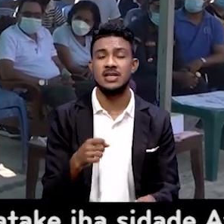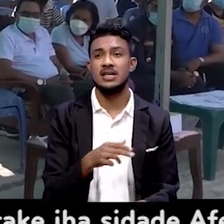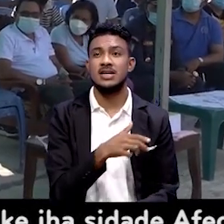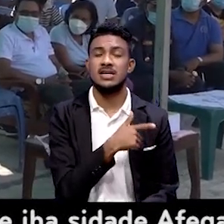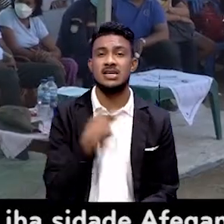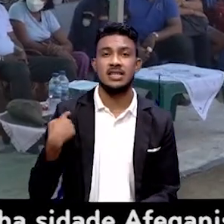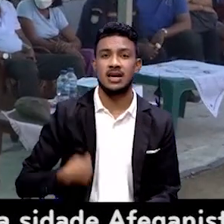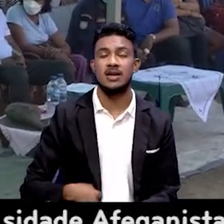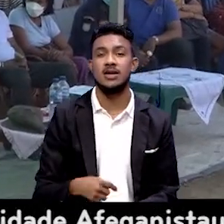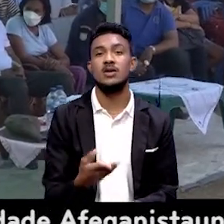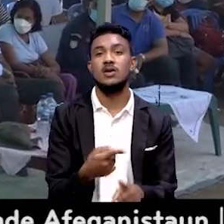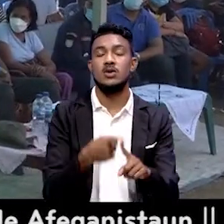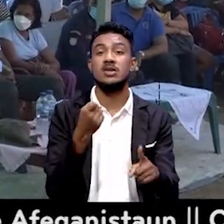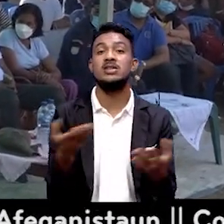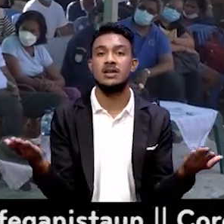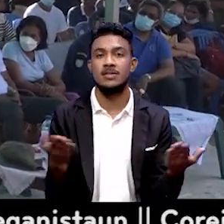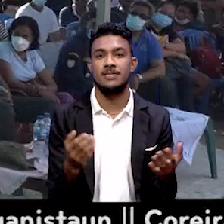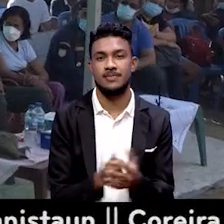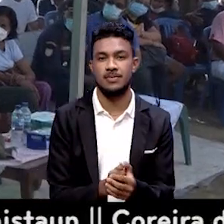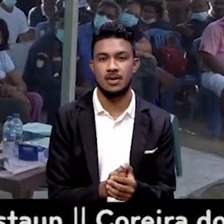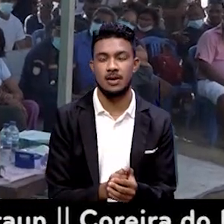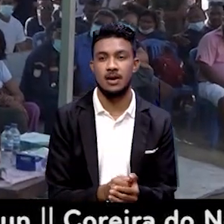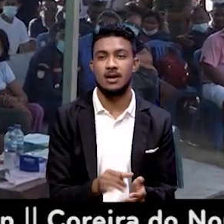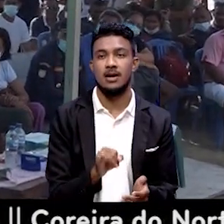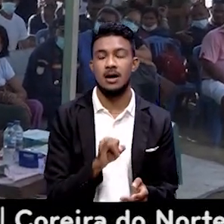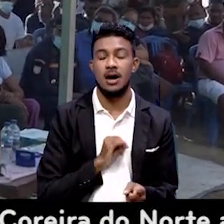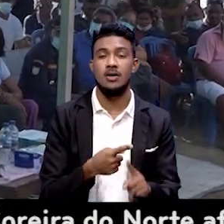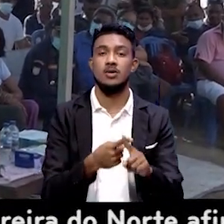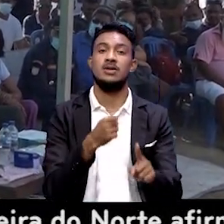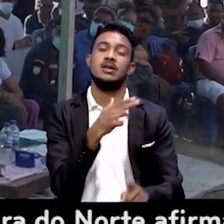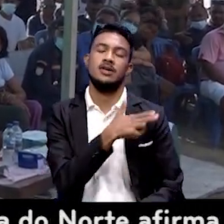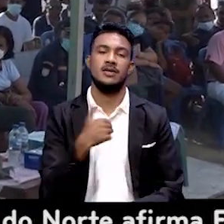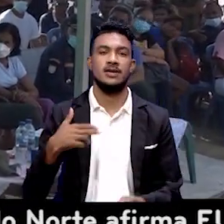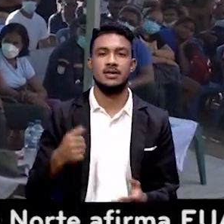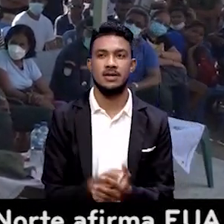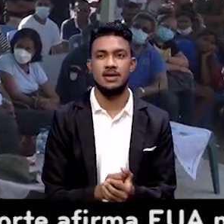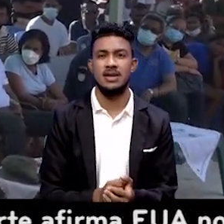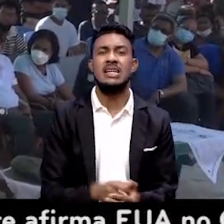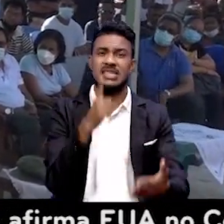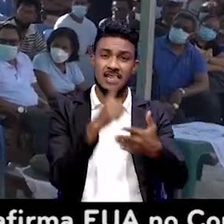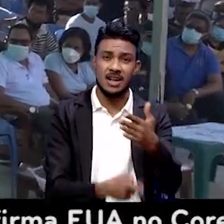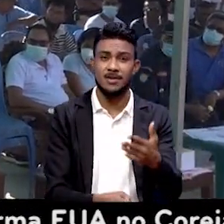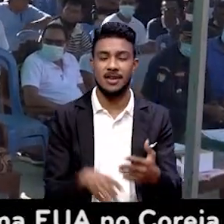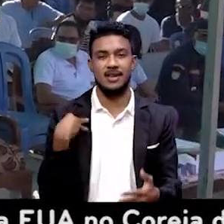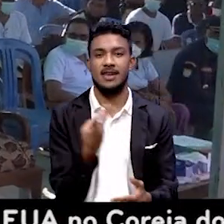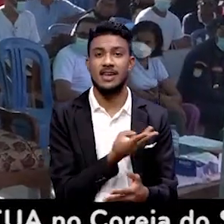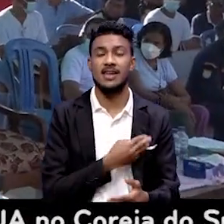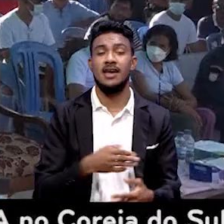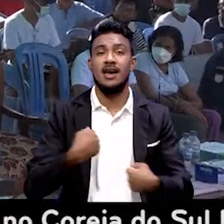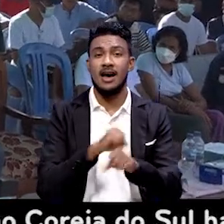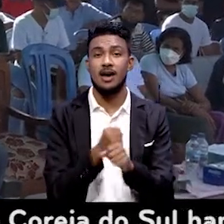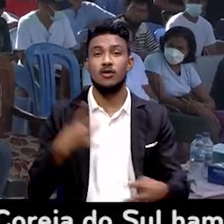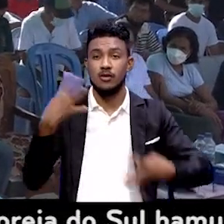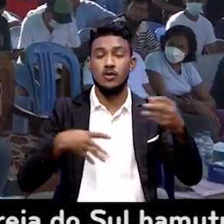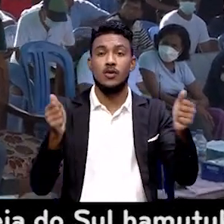Rússia. A só se Rússia e Indonésia. Tinha que ver. E tal fulano Indonésia ou passou se vale aquilo